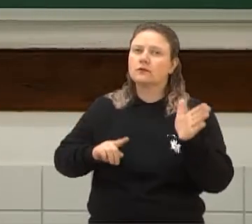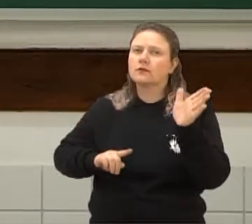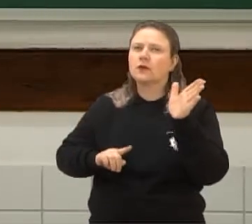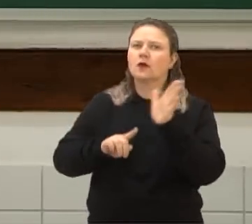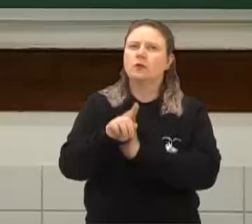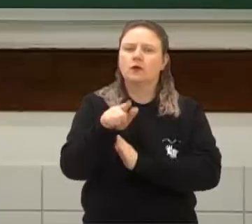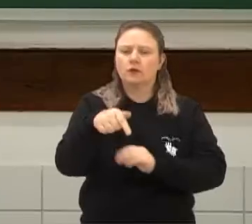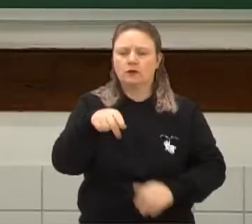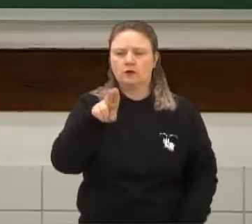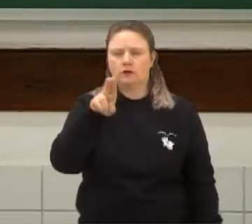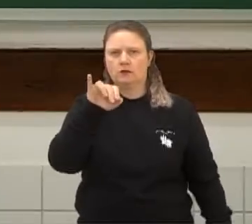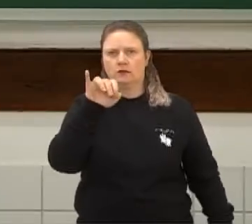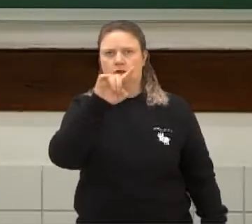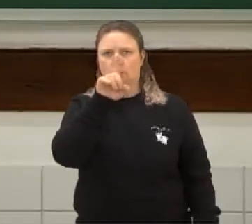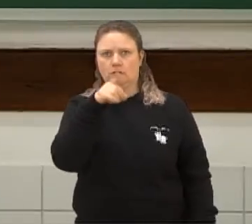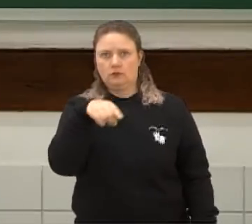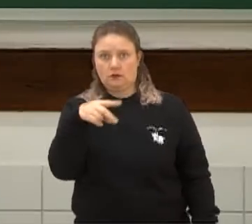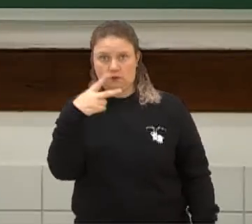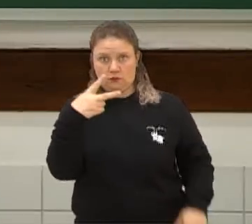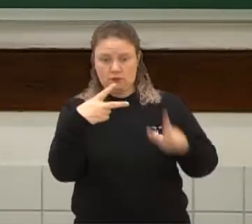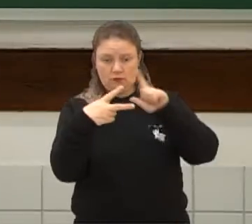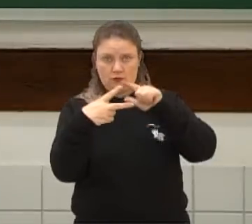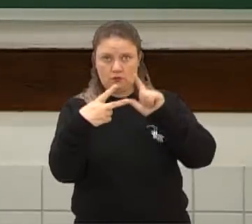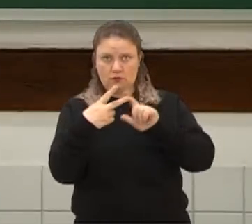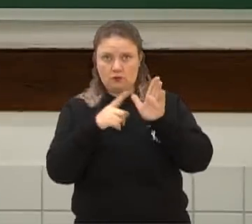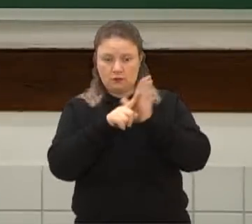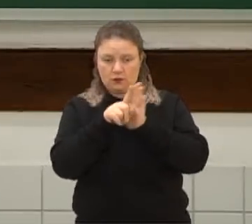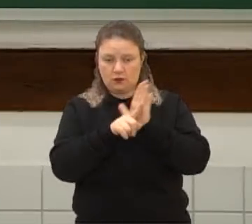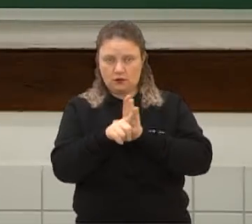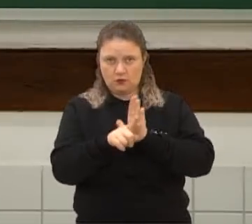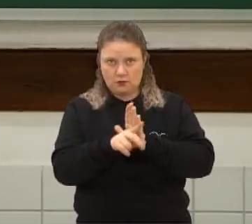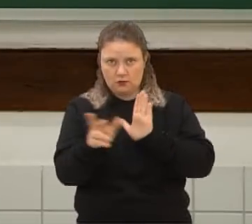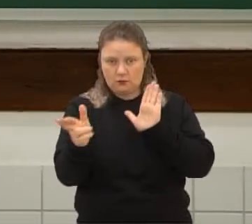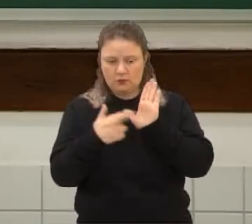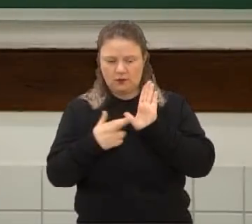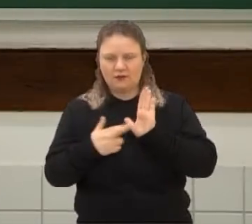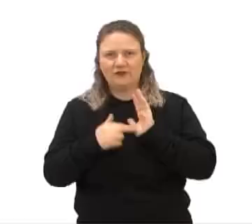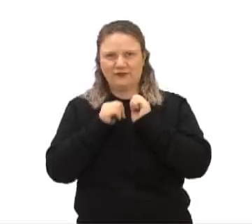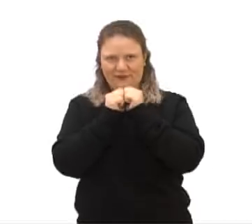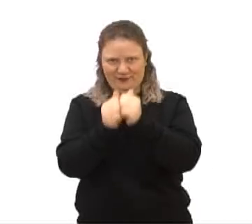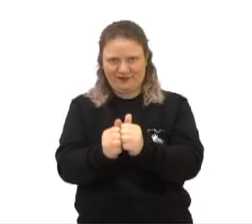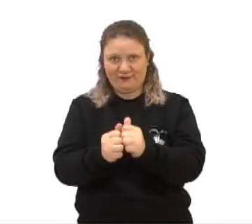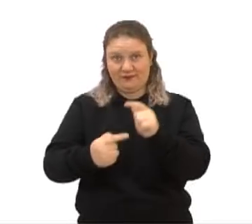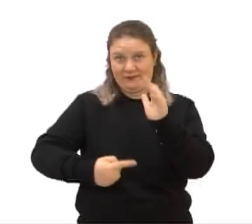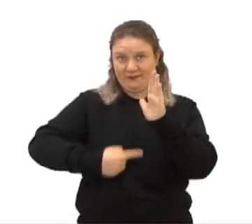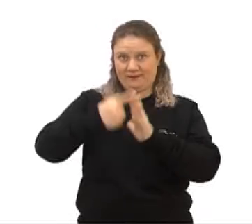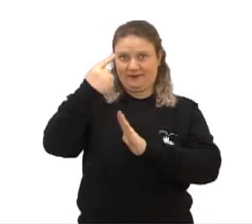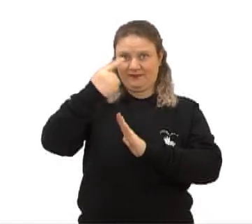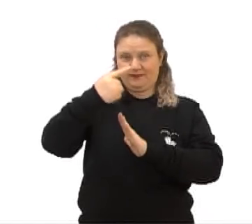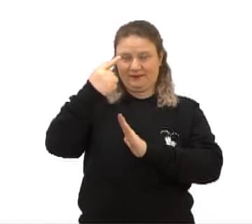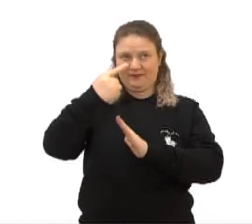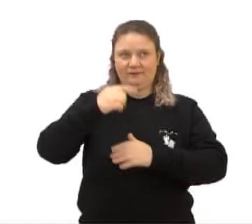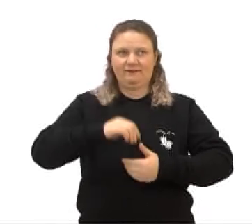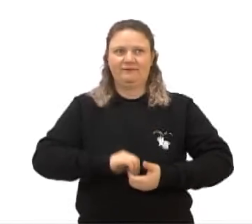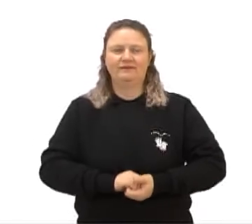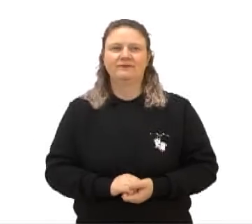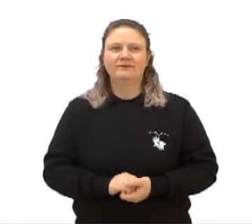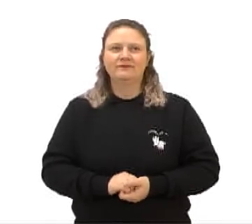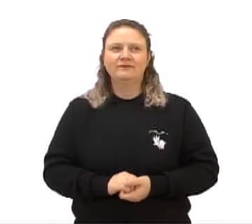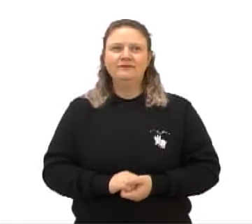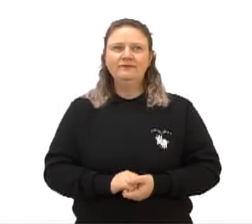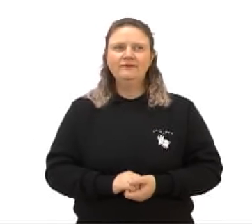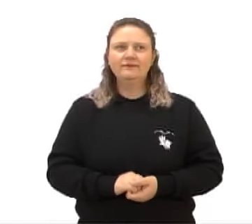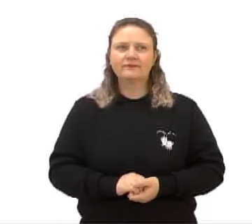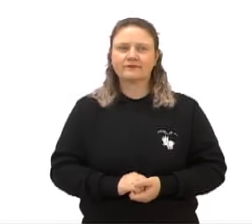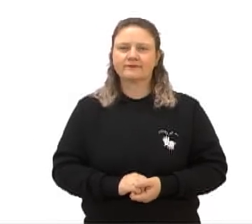quiz. Nós temos duas perguntas que nós vamos responder juntos. Primeira, when is an